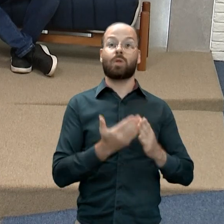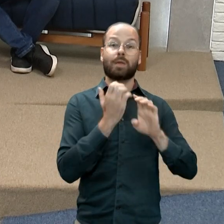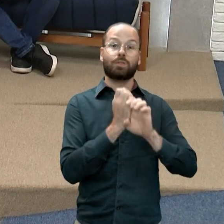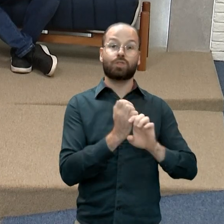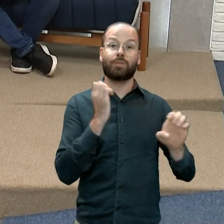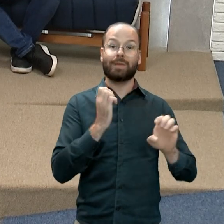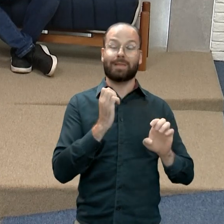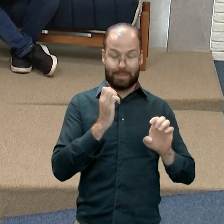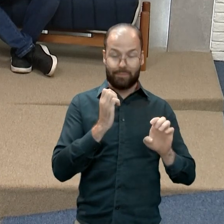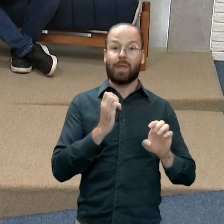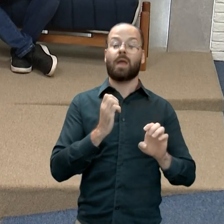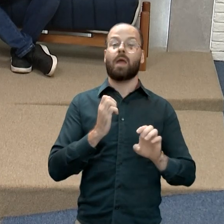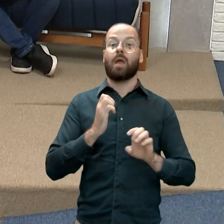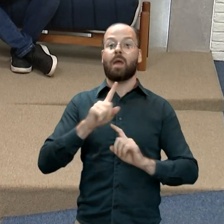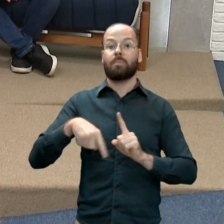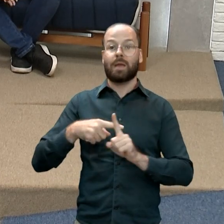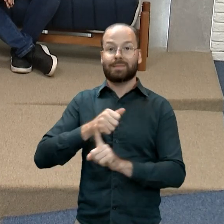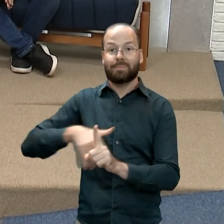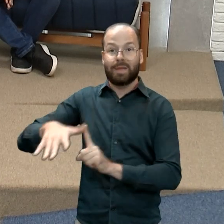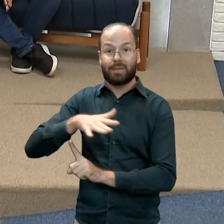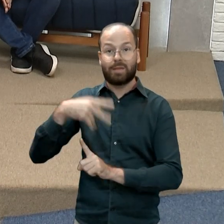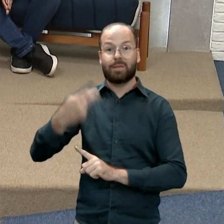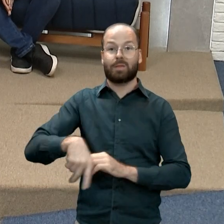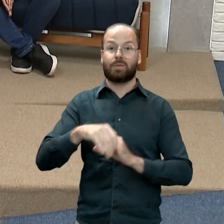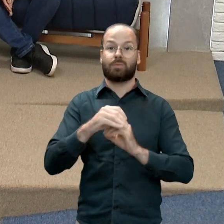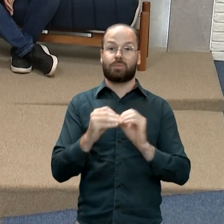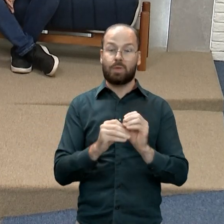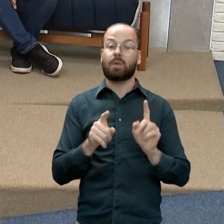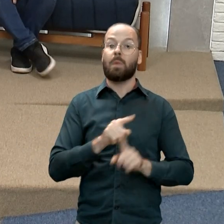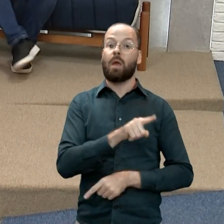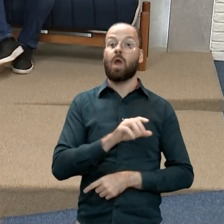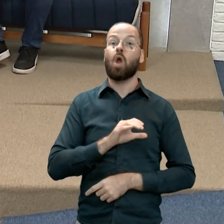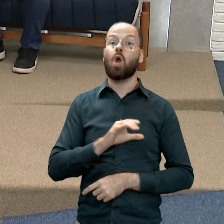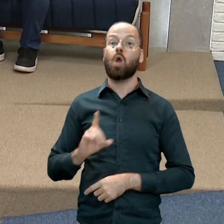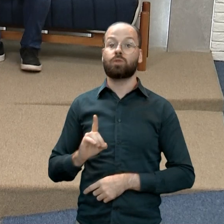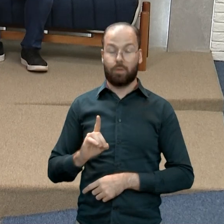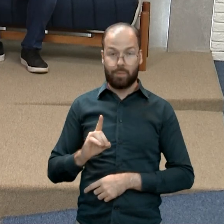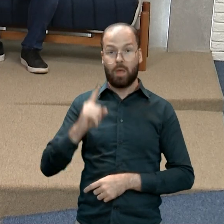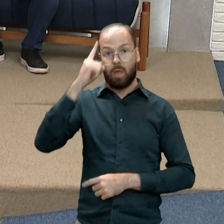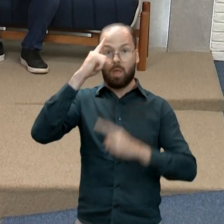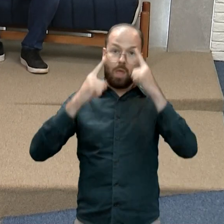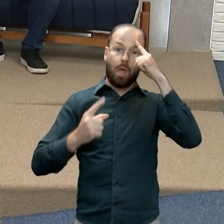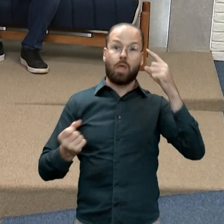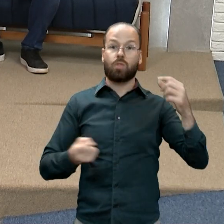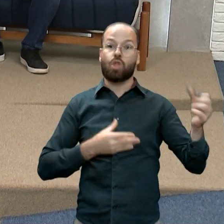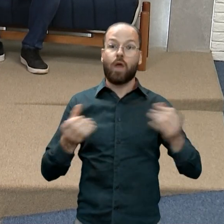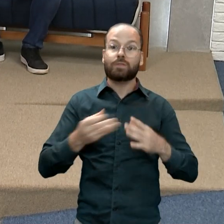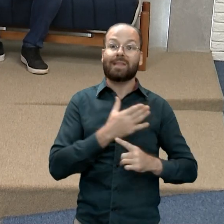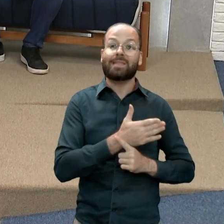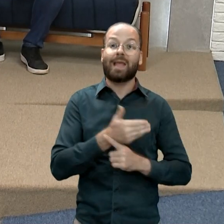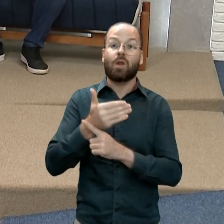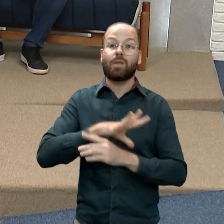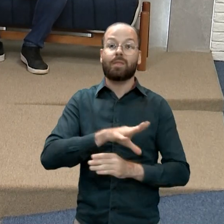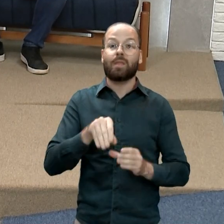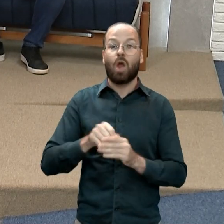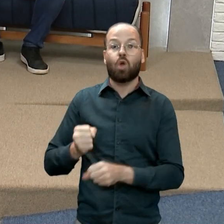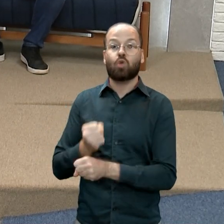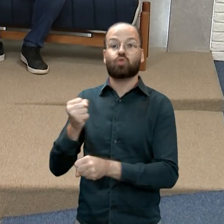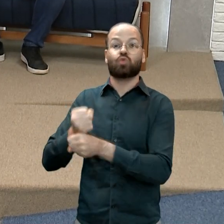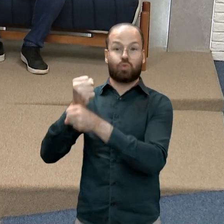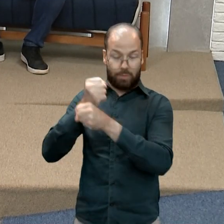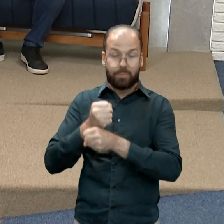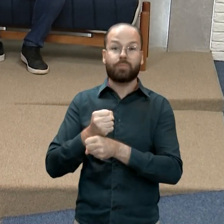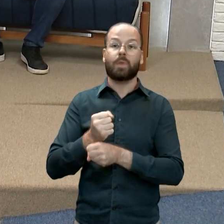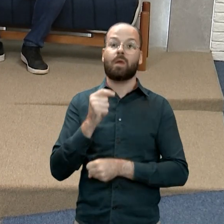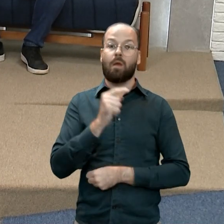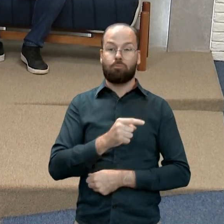da UFG e coordenador do Laboratório de Inovação Tecnológica em Construção Civil. Ele se descreve como um homem de meia